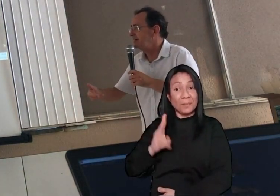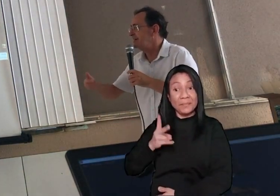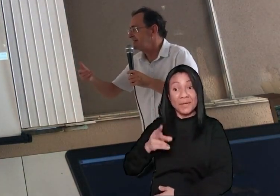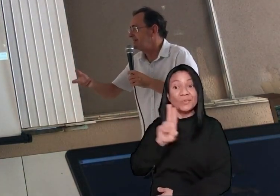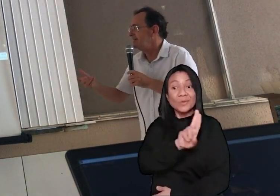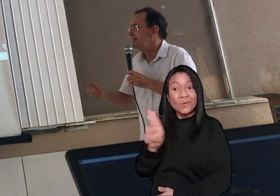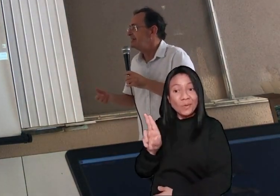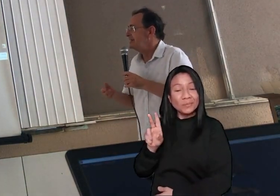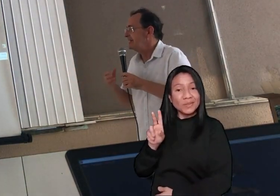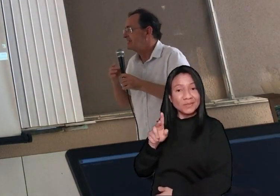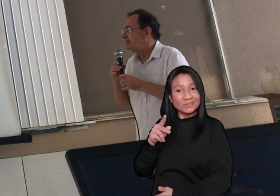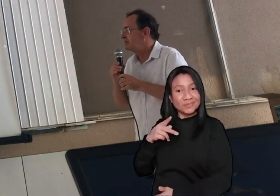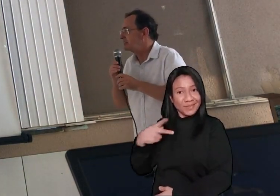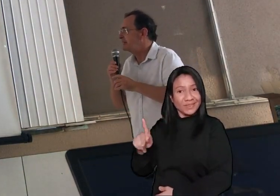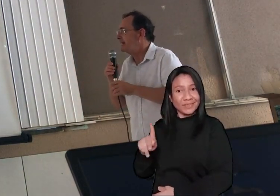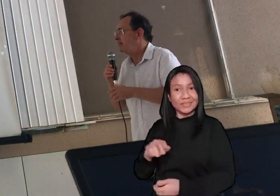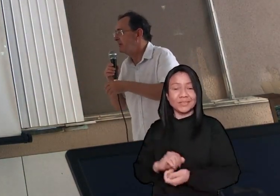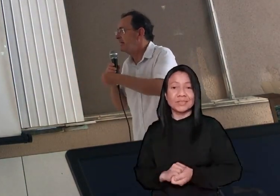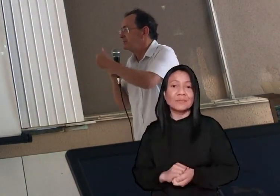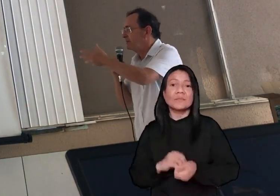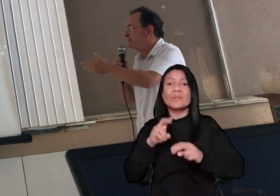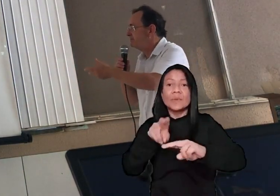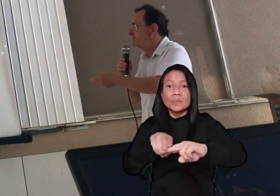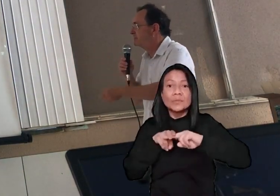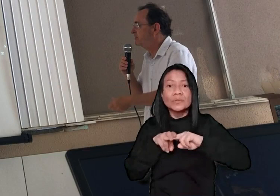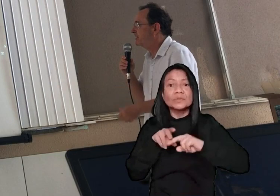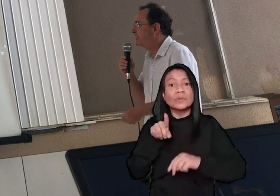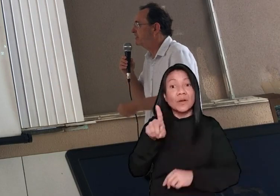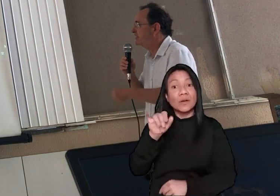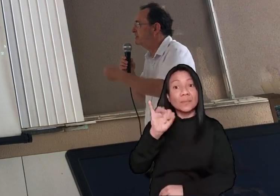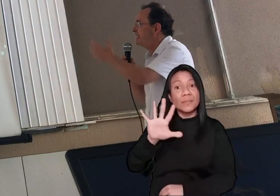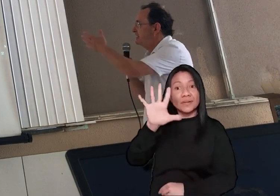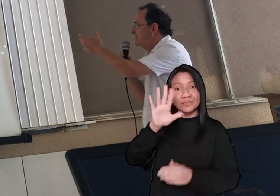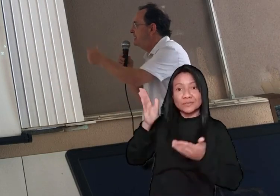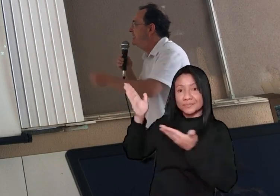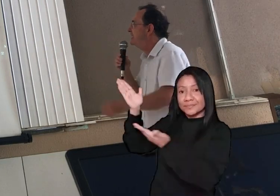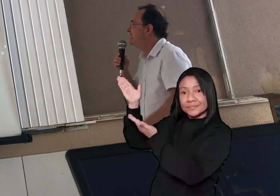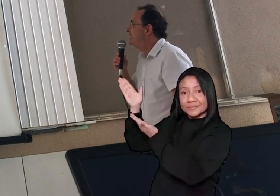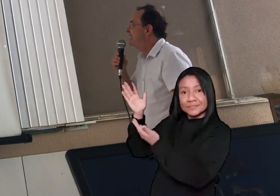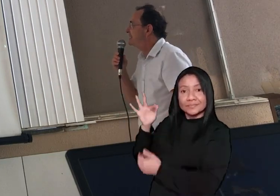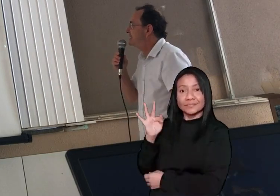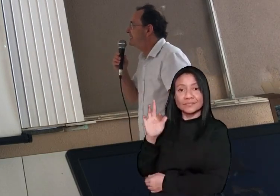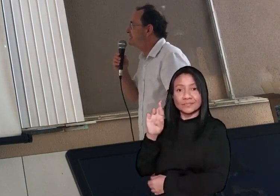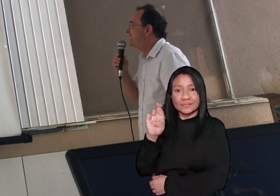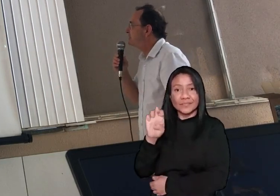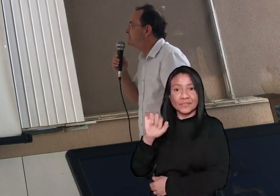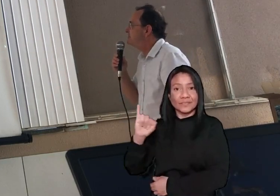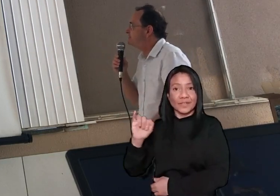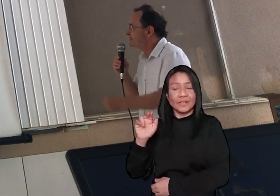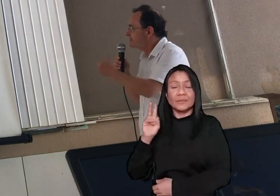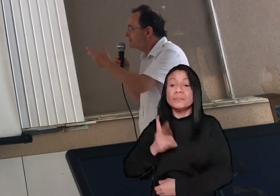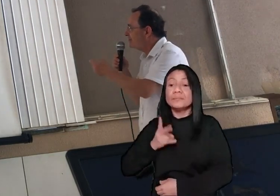na escola e recebeu outras homenagens. Vamos tocando então nas homenagens. Essa